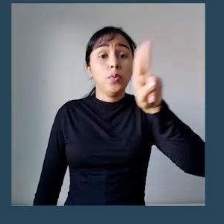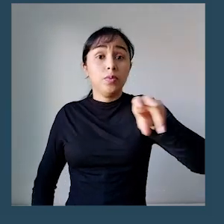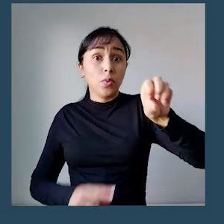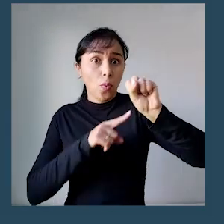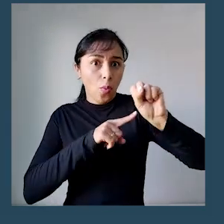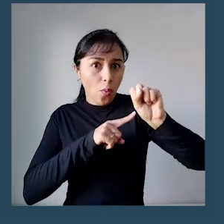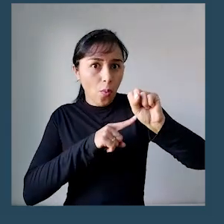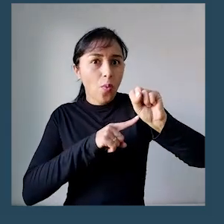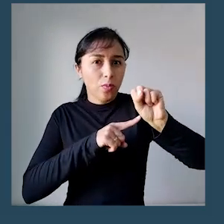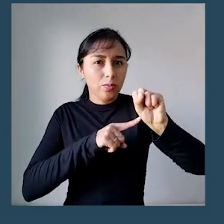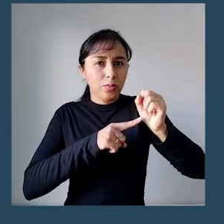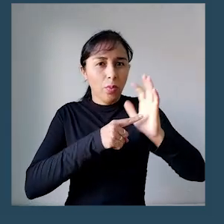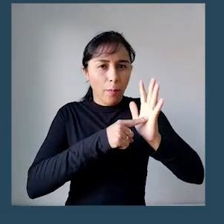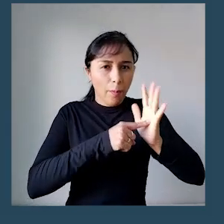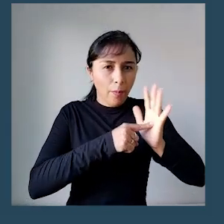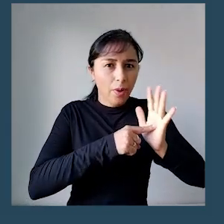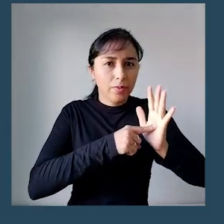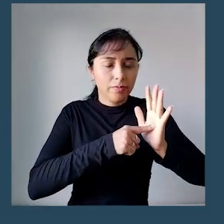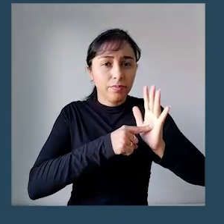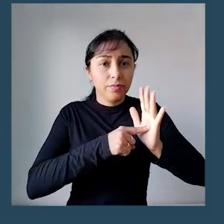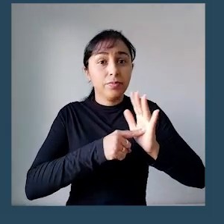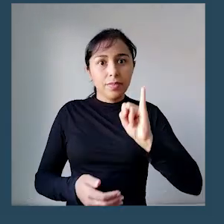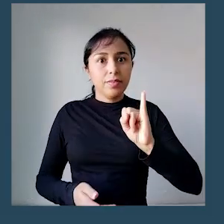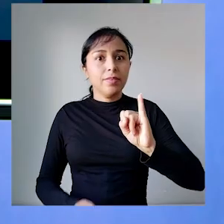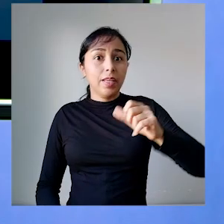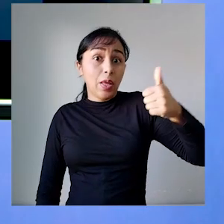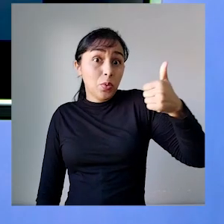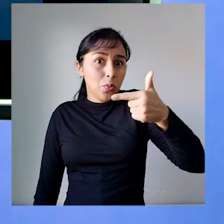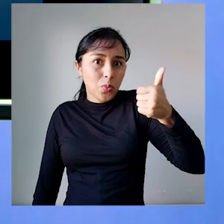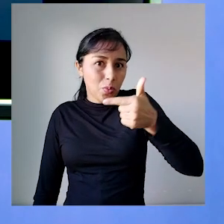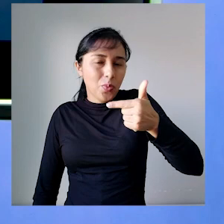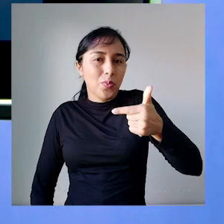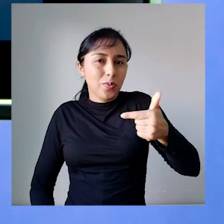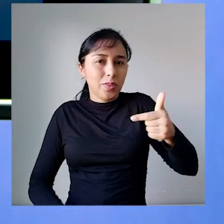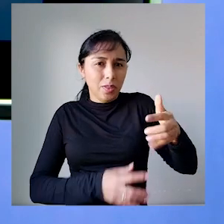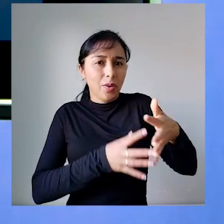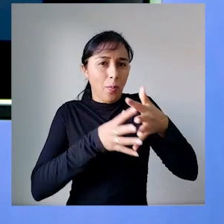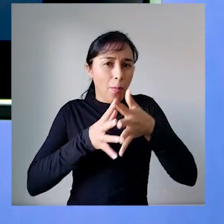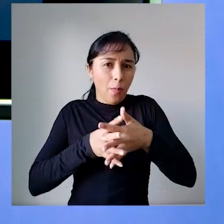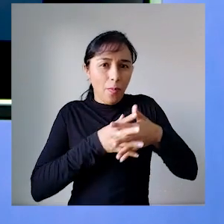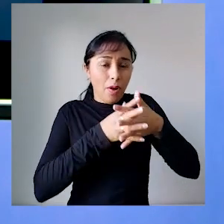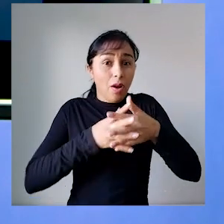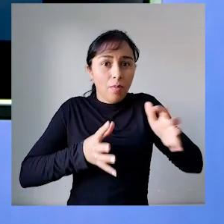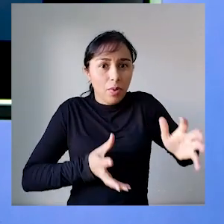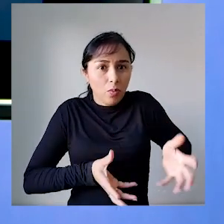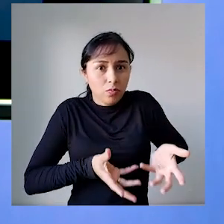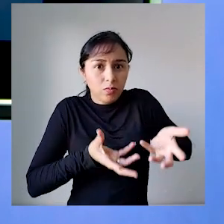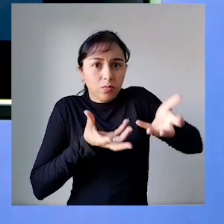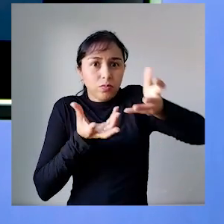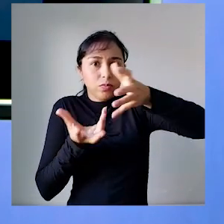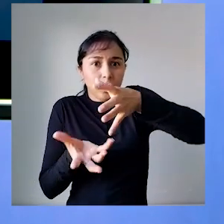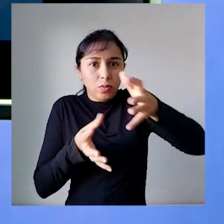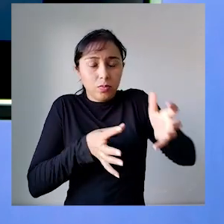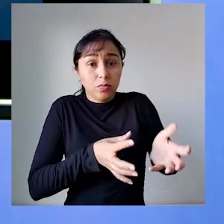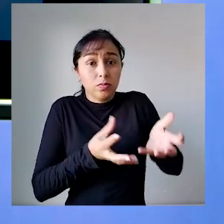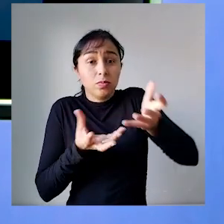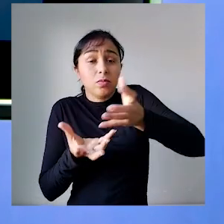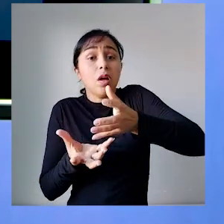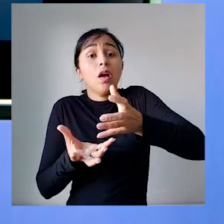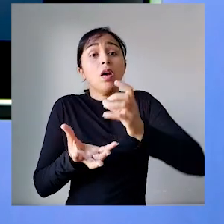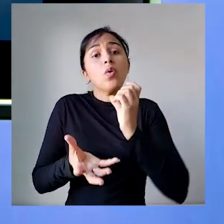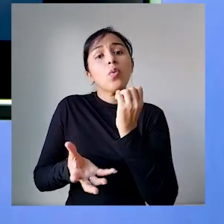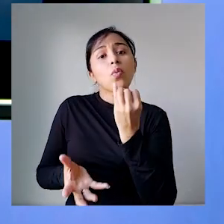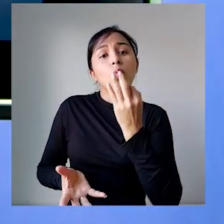12, em quantos dias será feito o mesmo aterro? Então, novamente, vamos montar aqui uma tabela, máquinas e o tempo que vai